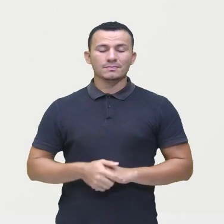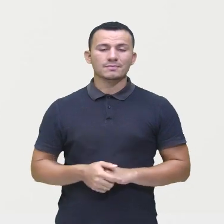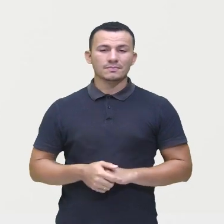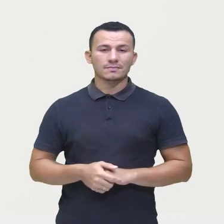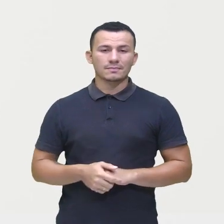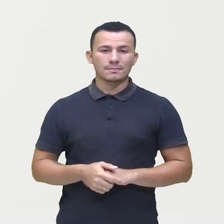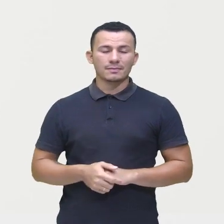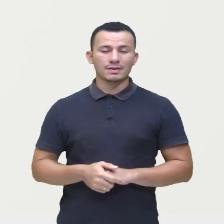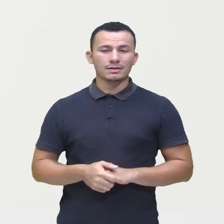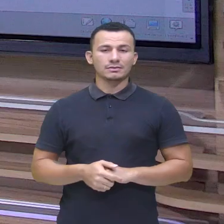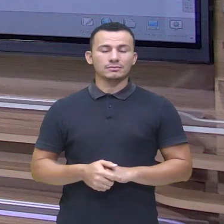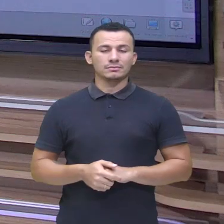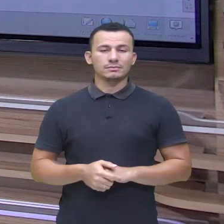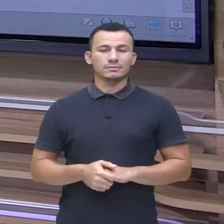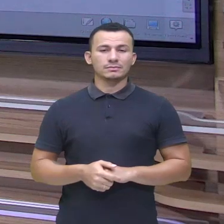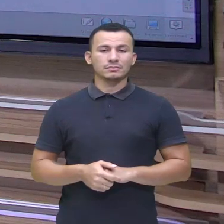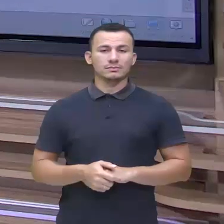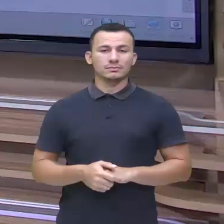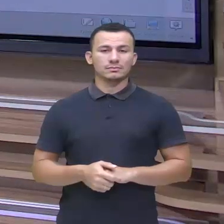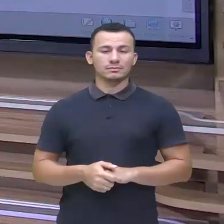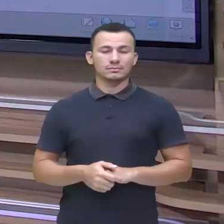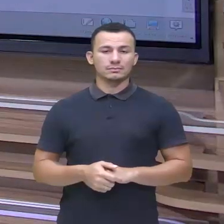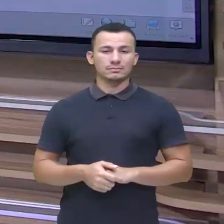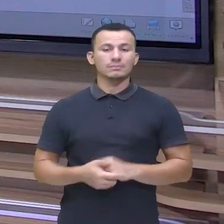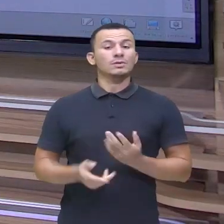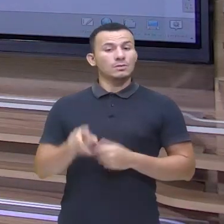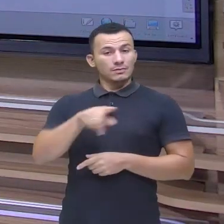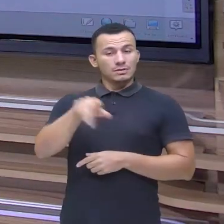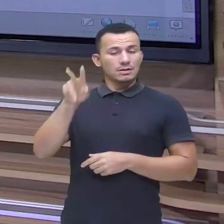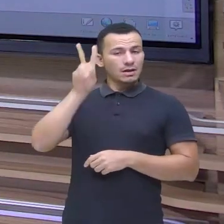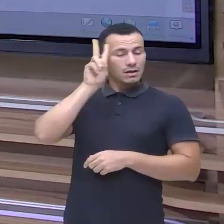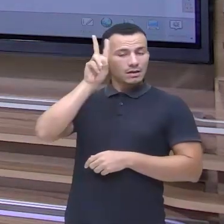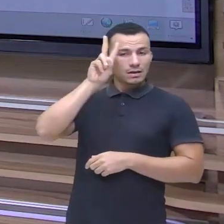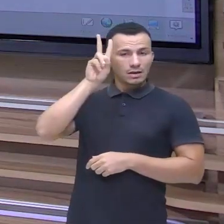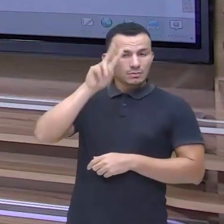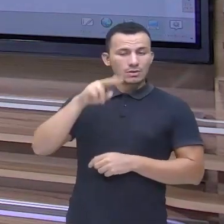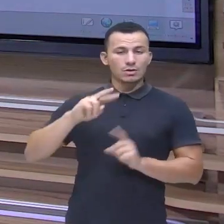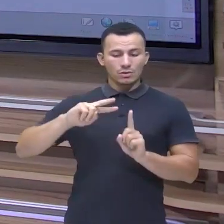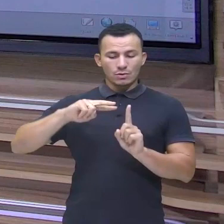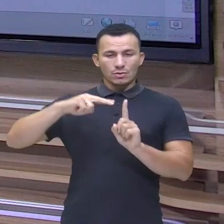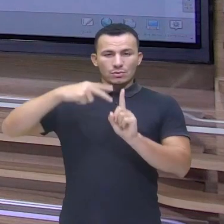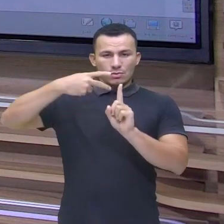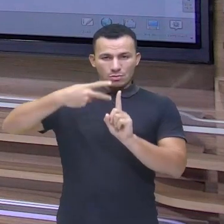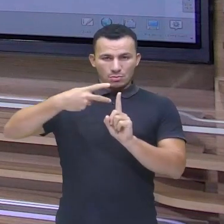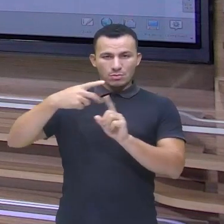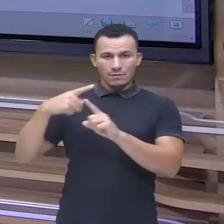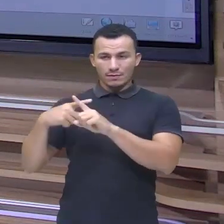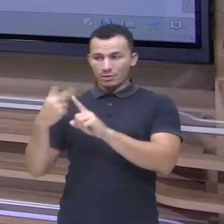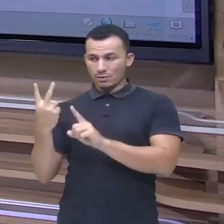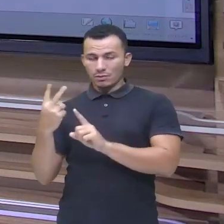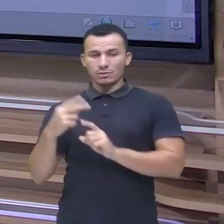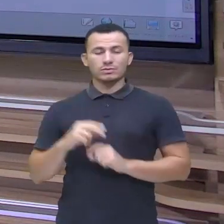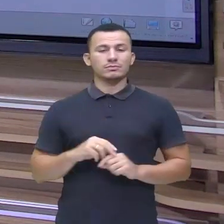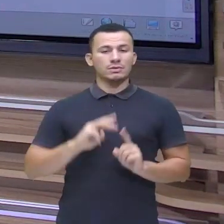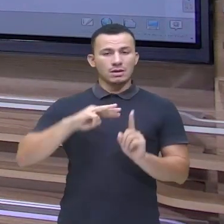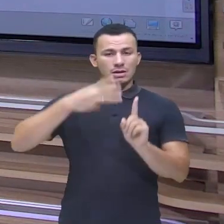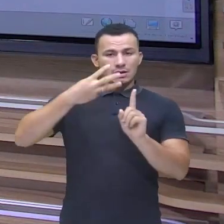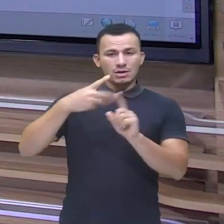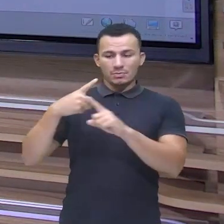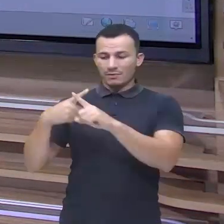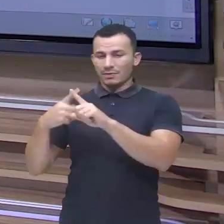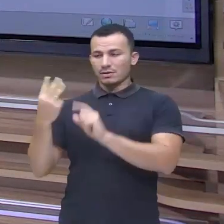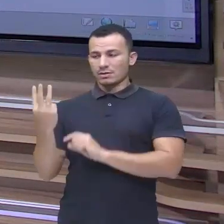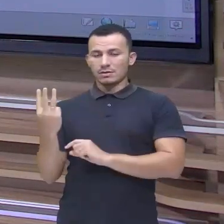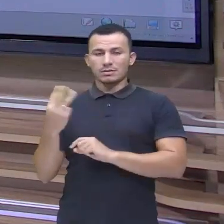aqui comigo. Então, vamos lembrar sempre dessas ideias. Dobro, multiplica por 2. Triplo, multiplica por